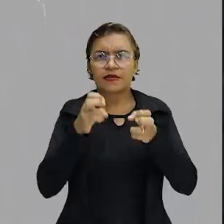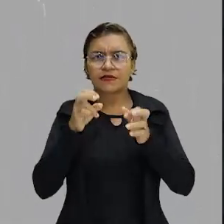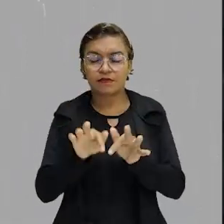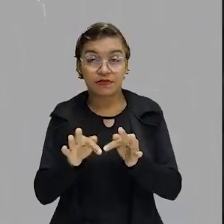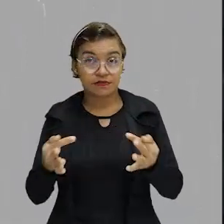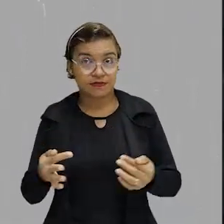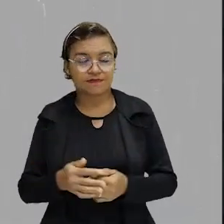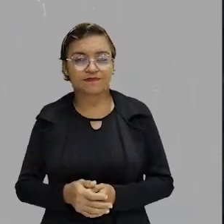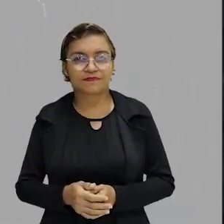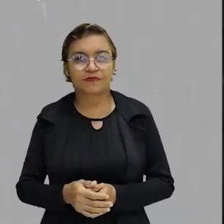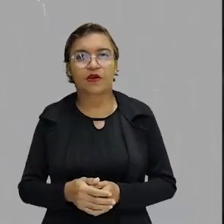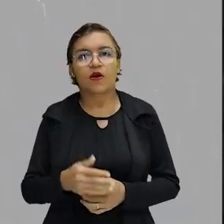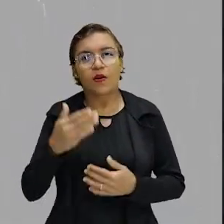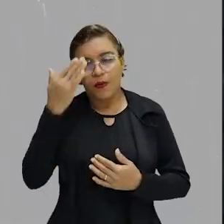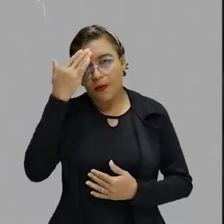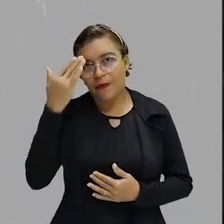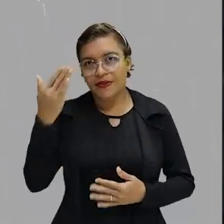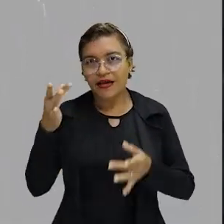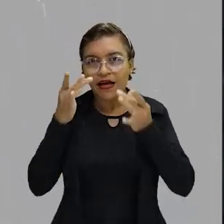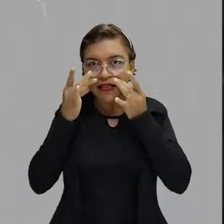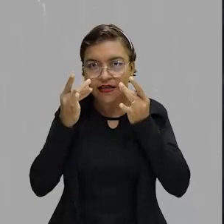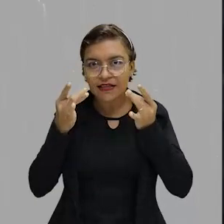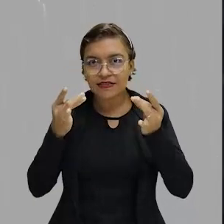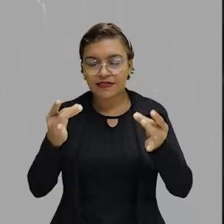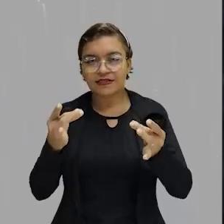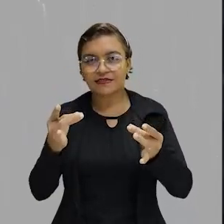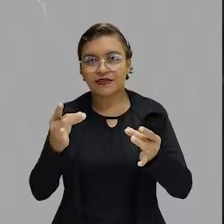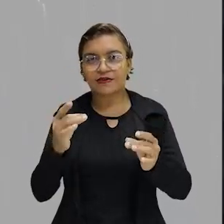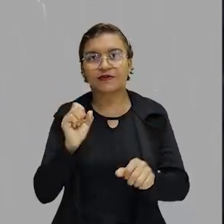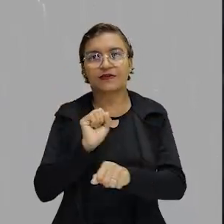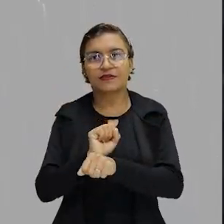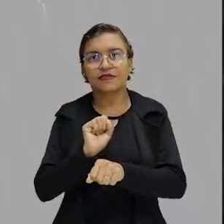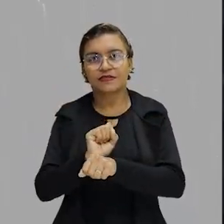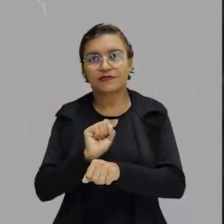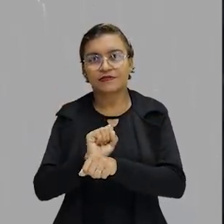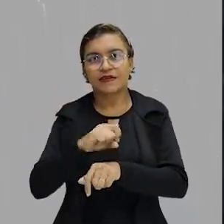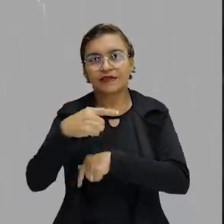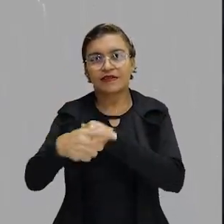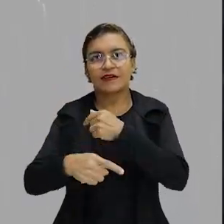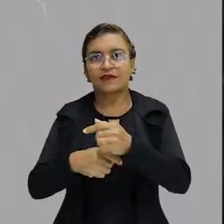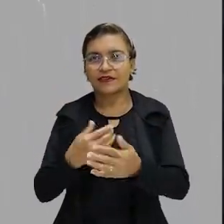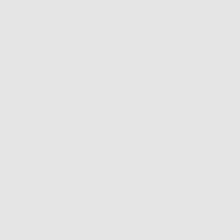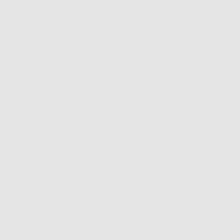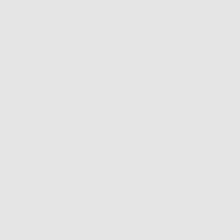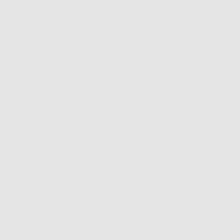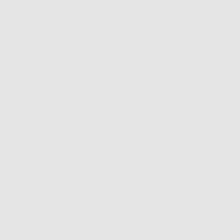obrigada pela atenção de vocês. Aguardo vocês na próxima aula e um grande abraço.